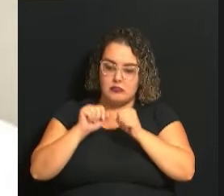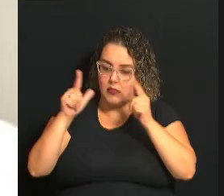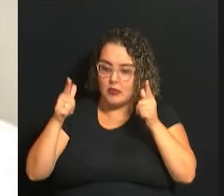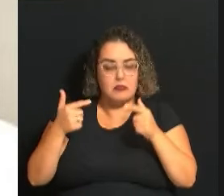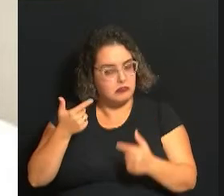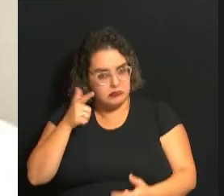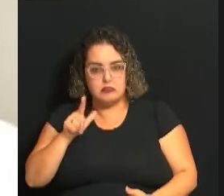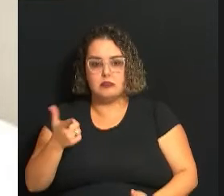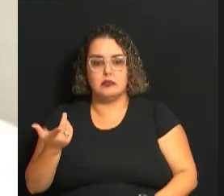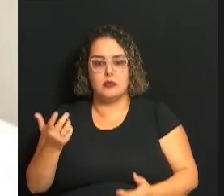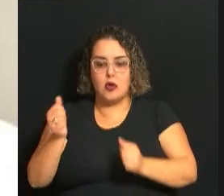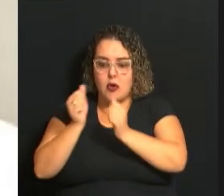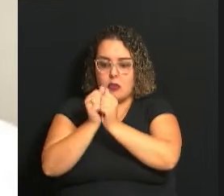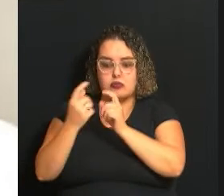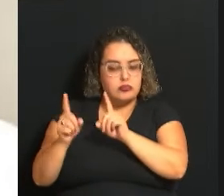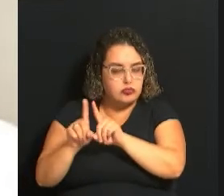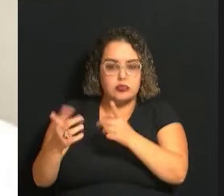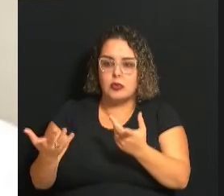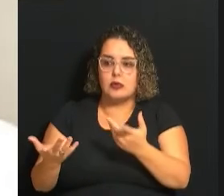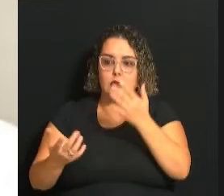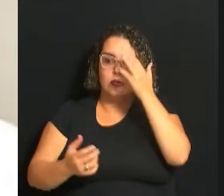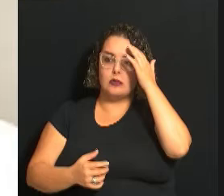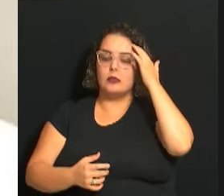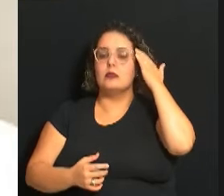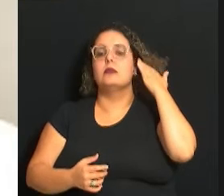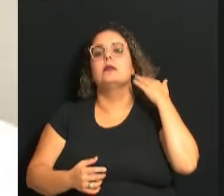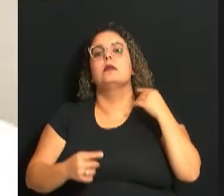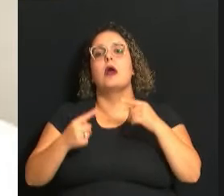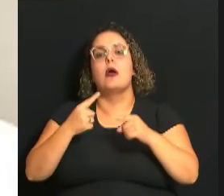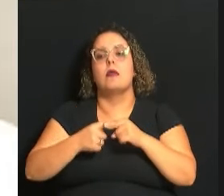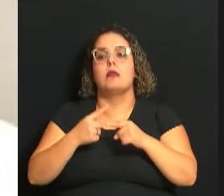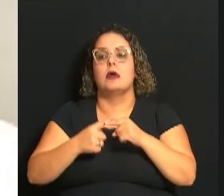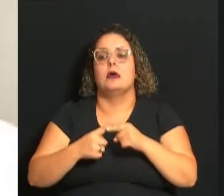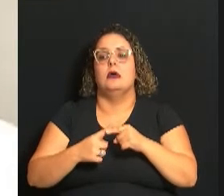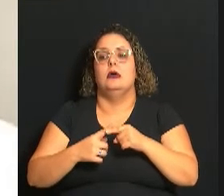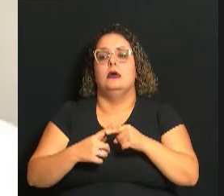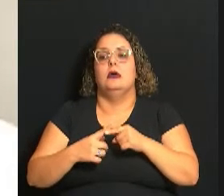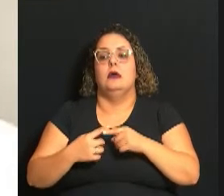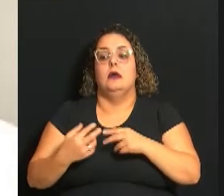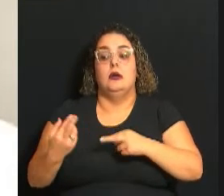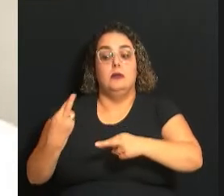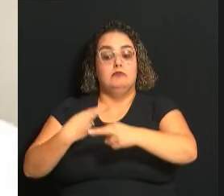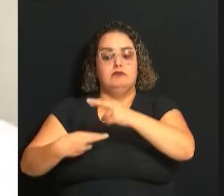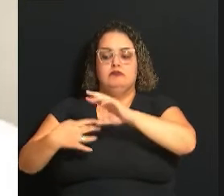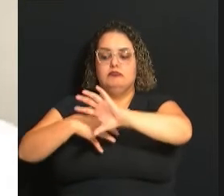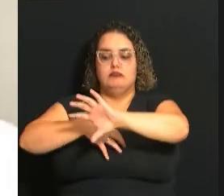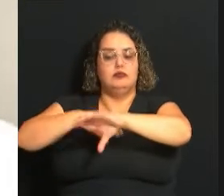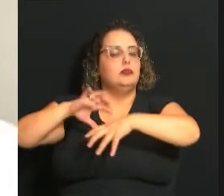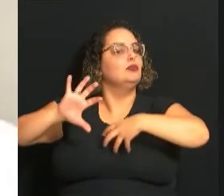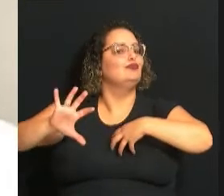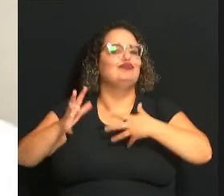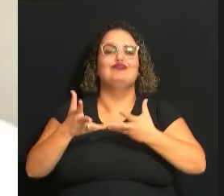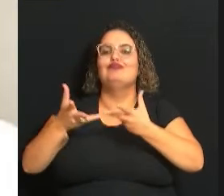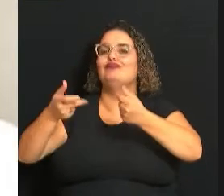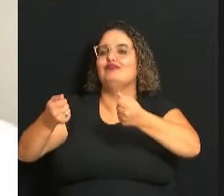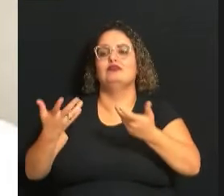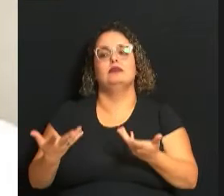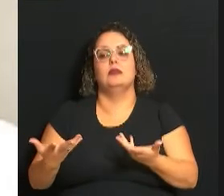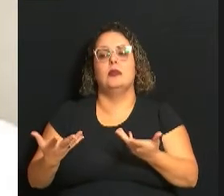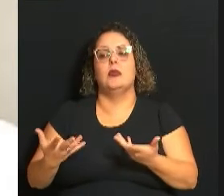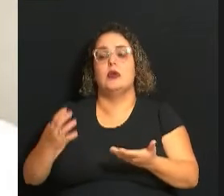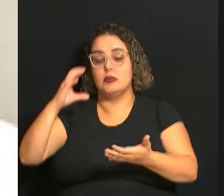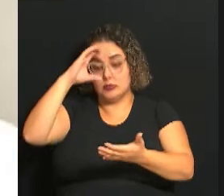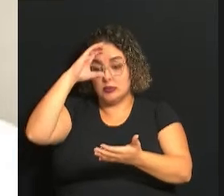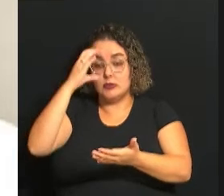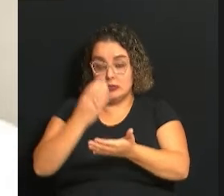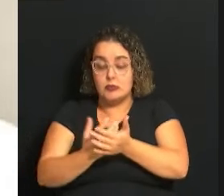tô com o senhor, né? Porque logo de cara eu já tive uma bela relação de empatia com ele, me senti muito confiada em